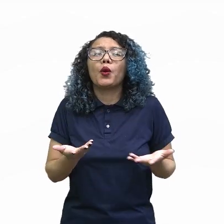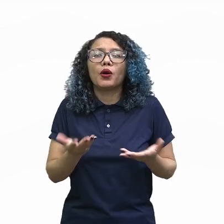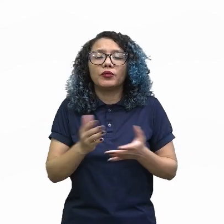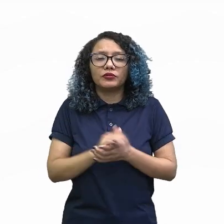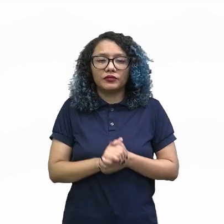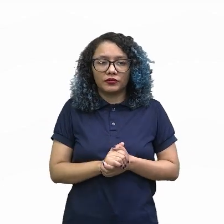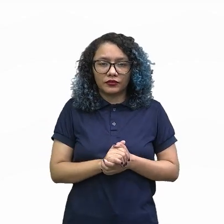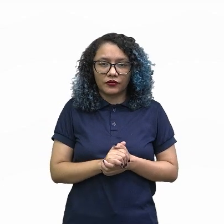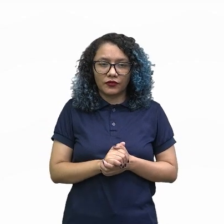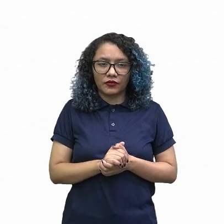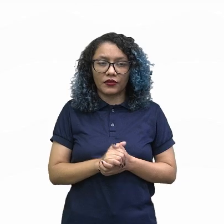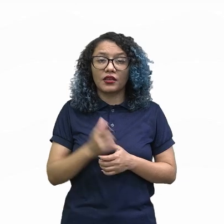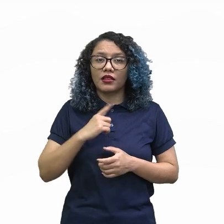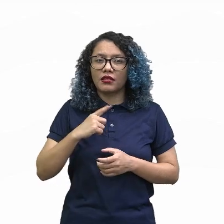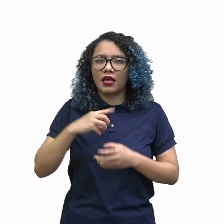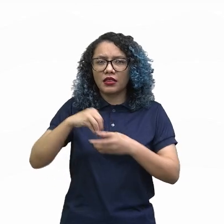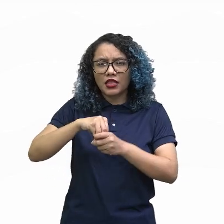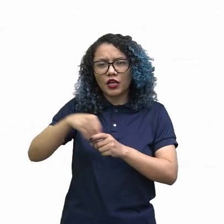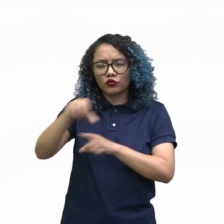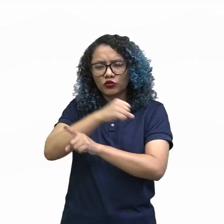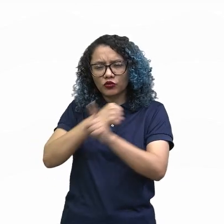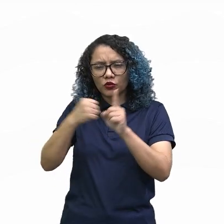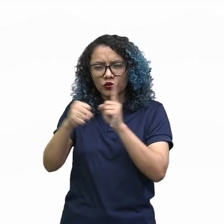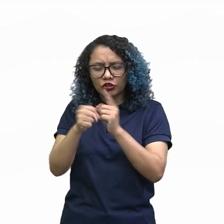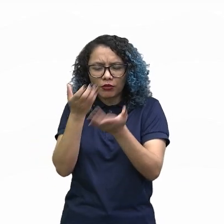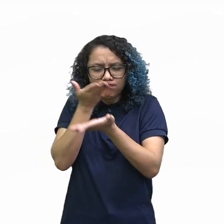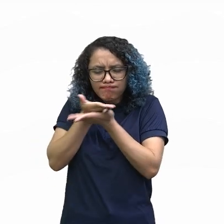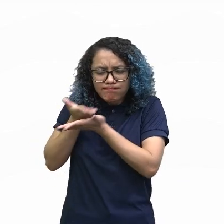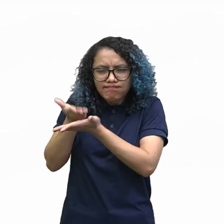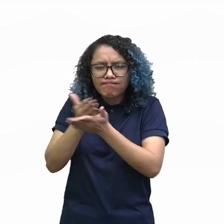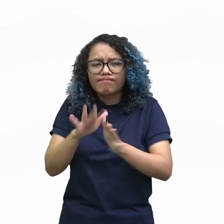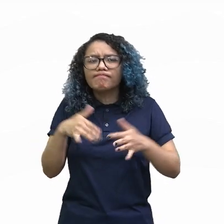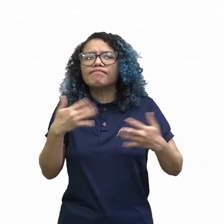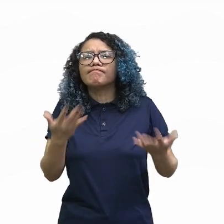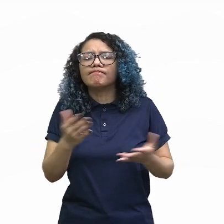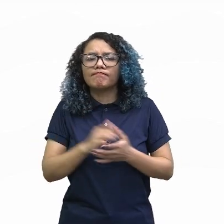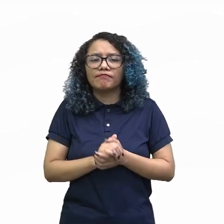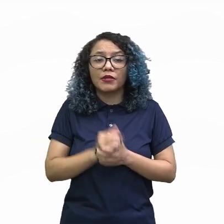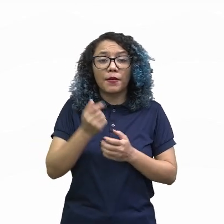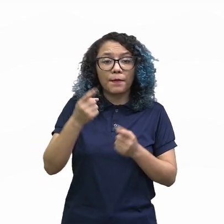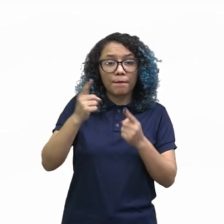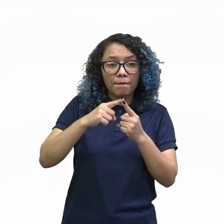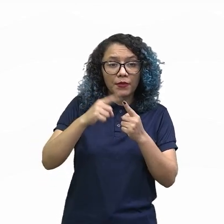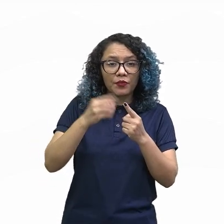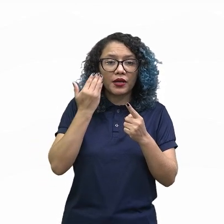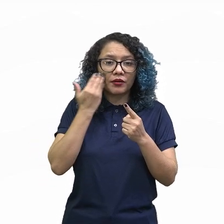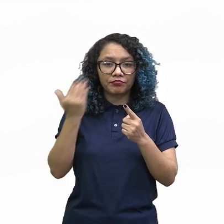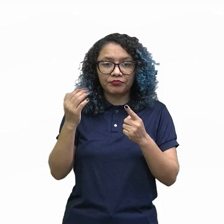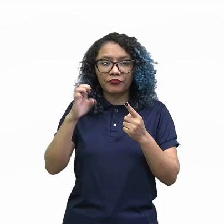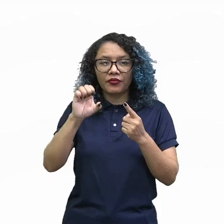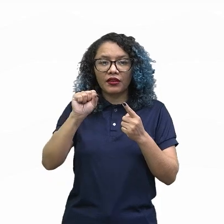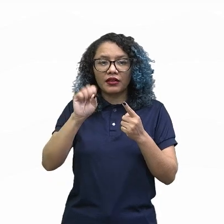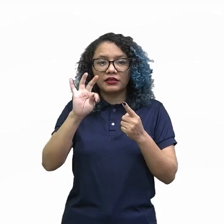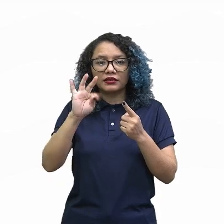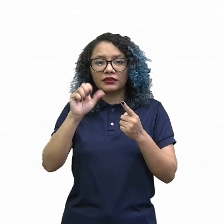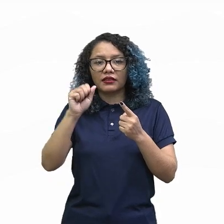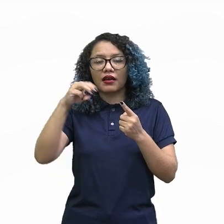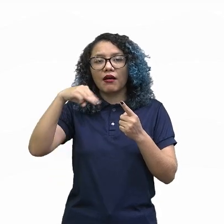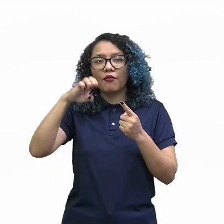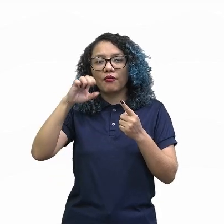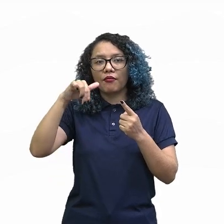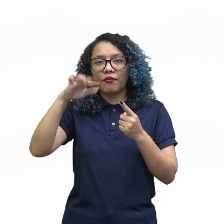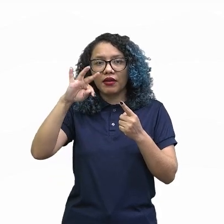conhecemos, que a sociologia nos traz? Ela fala, então, da sociedade estamental, né, ou